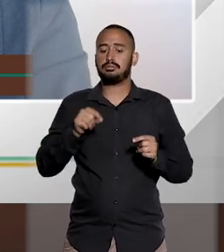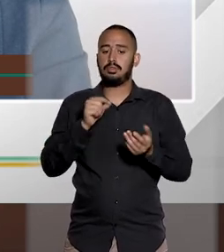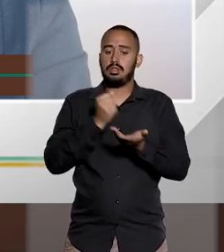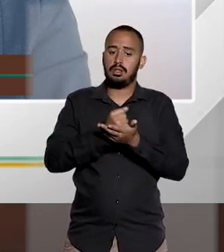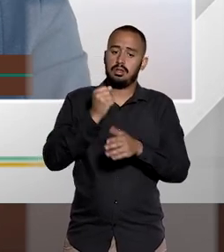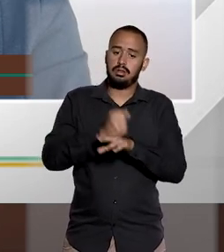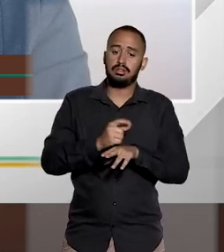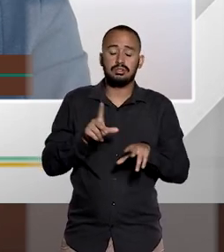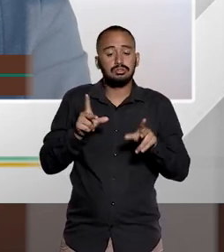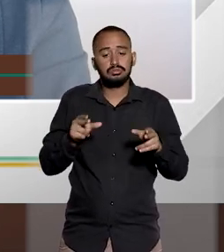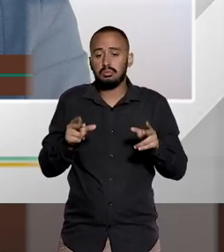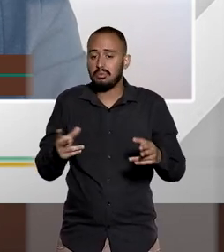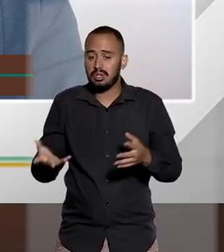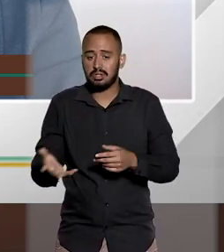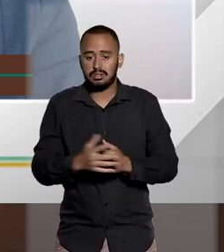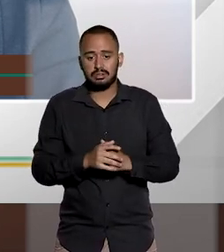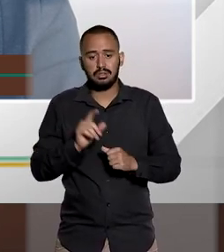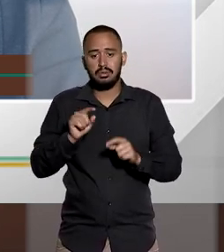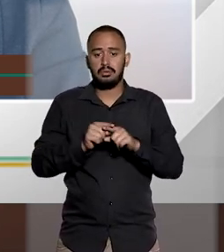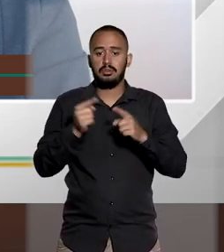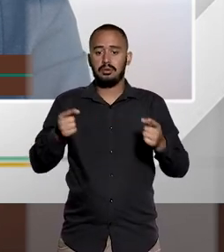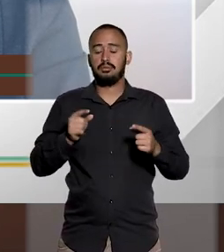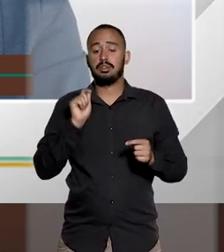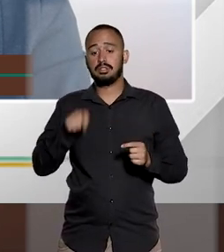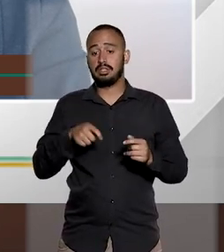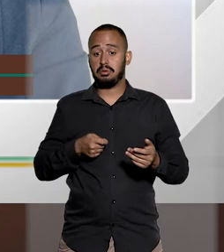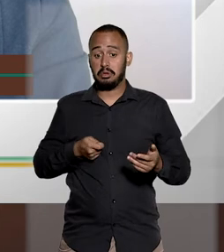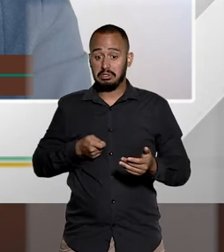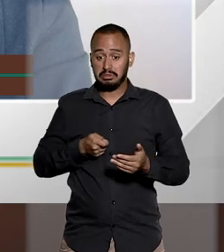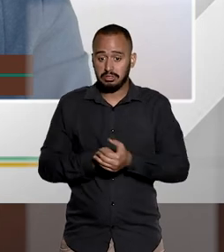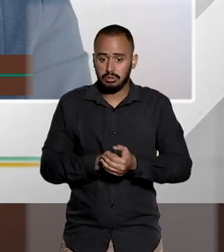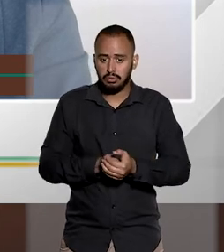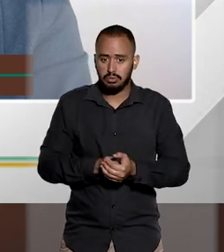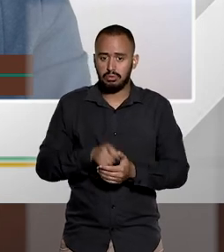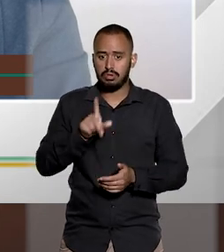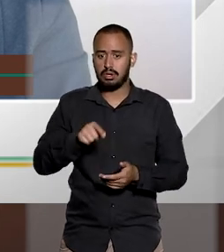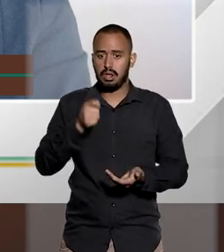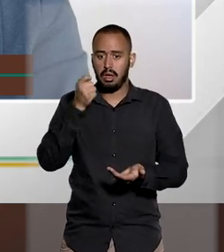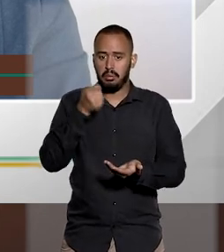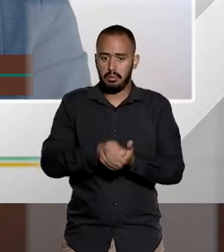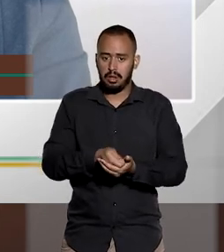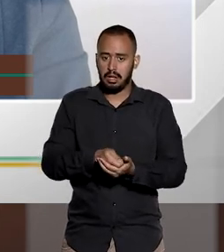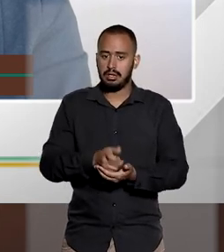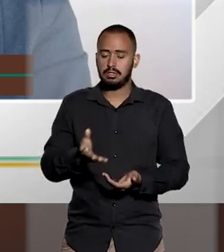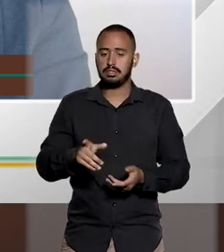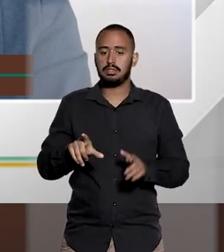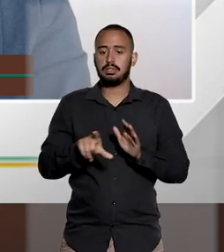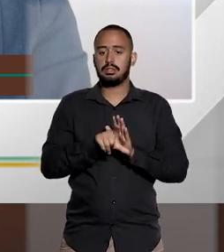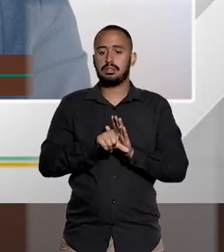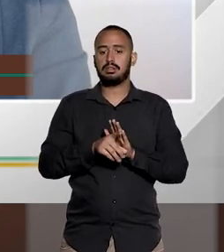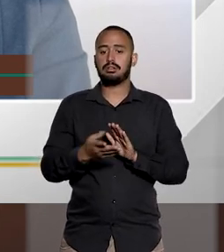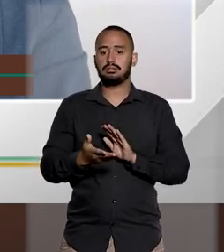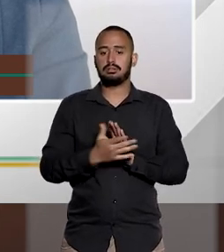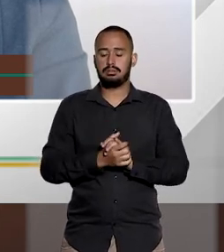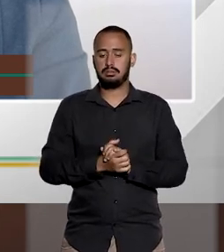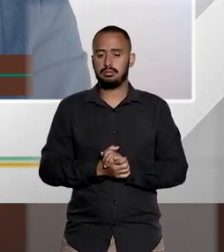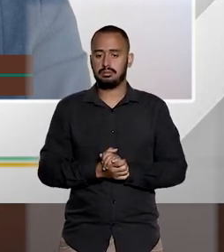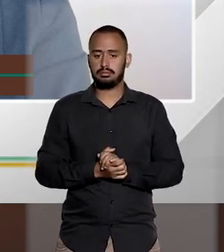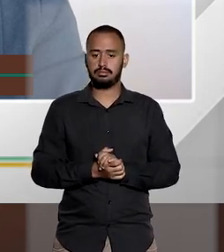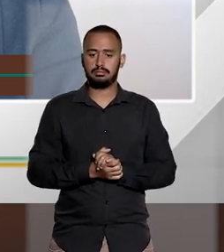contratação direta são idênticos, mas um pouco mais de rigor na aplicação da Lei Geral de Licitações em contratos